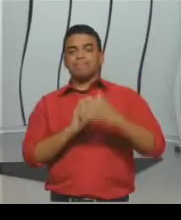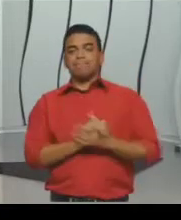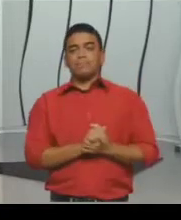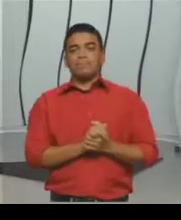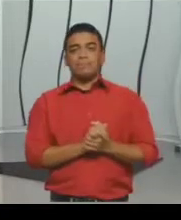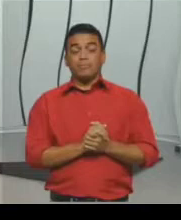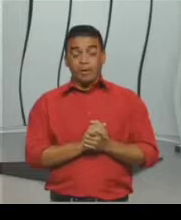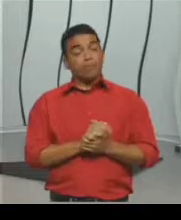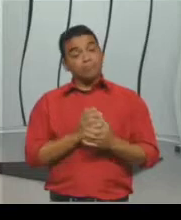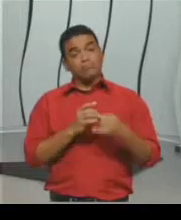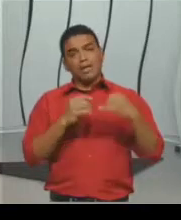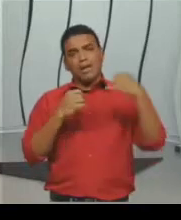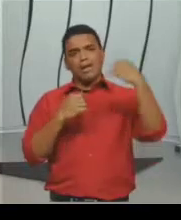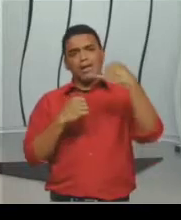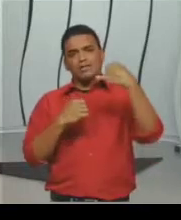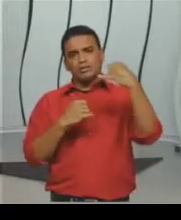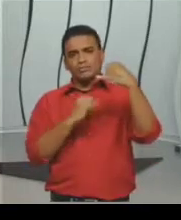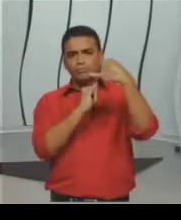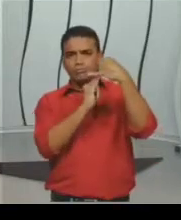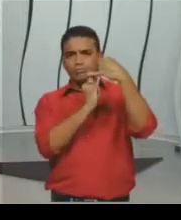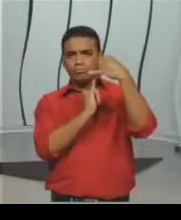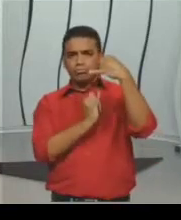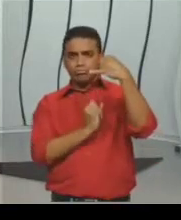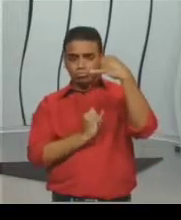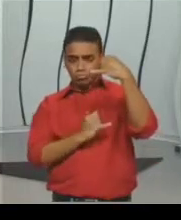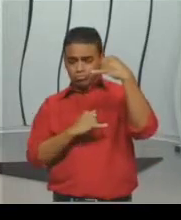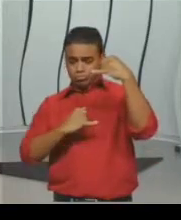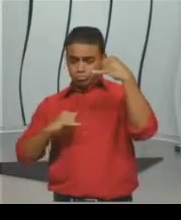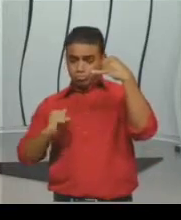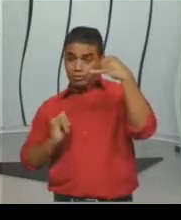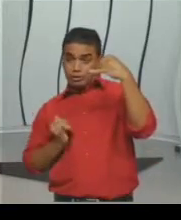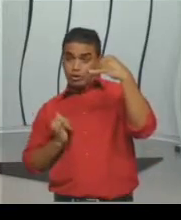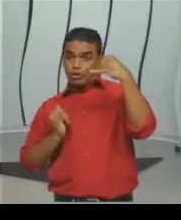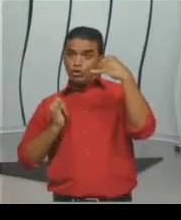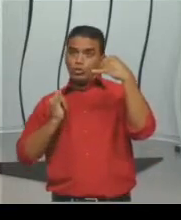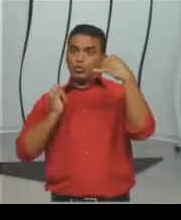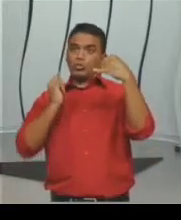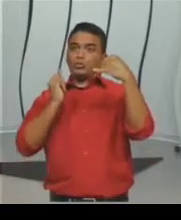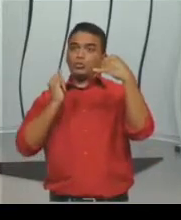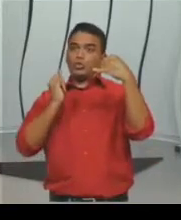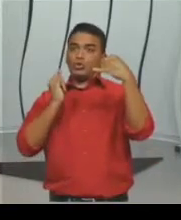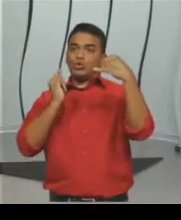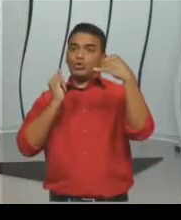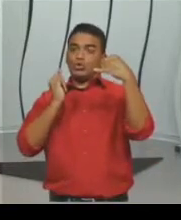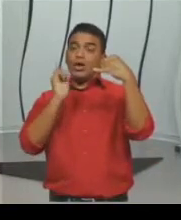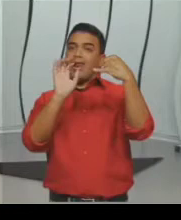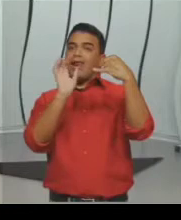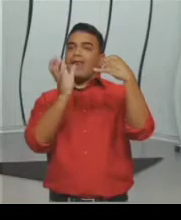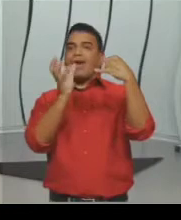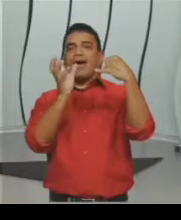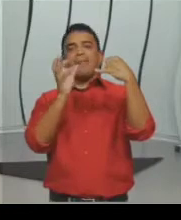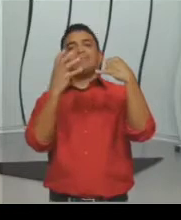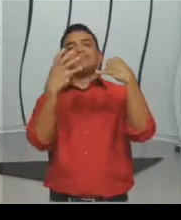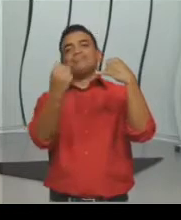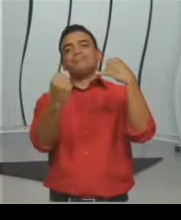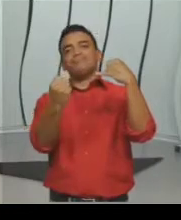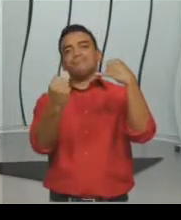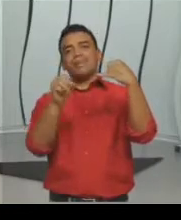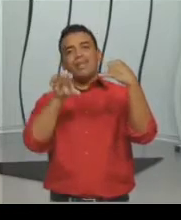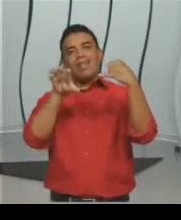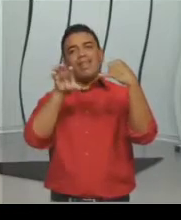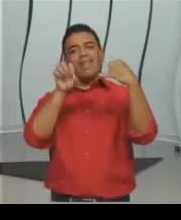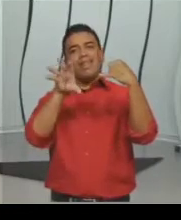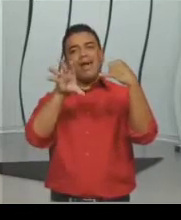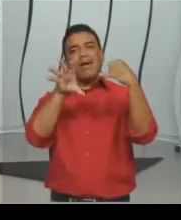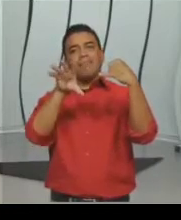passando por aqui. Uma parte sobe, não é isso? Vai vir aqui por esse condutor. Só que aquela lâmpada está